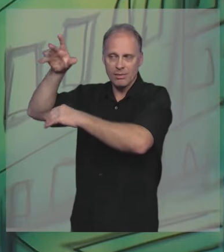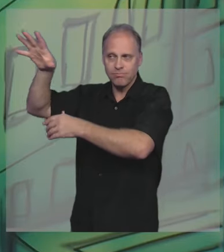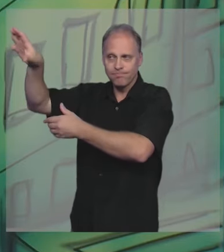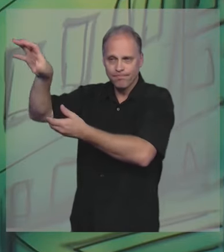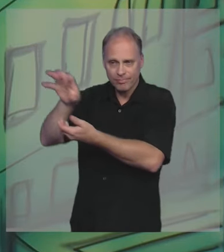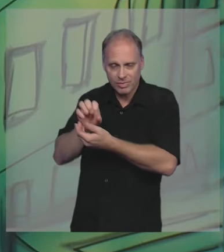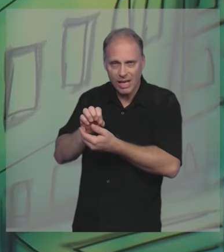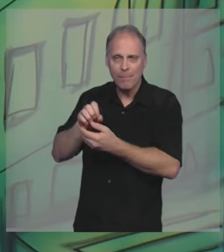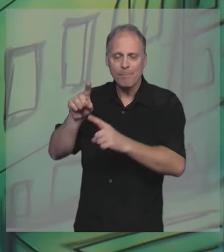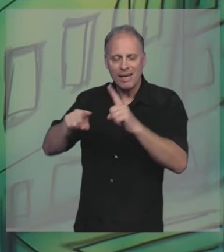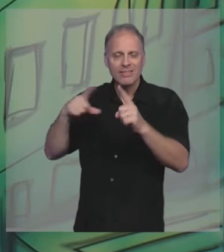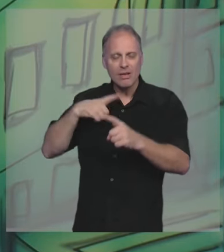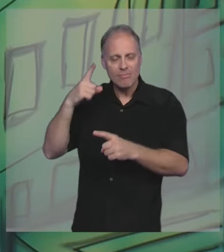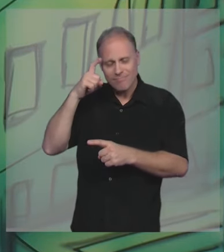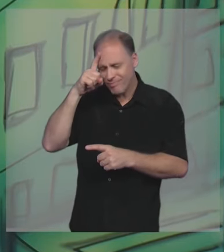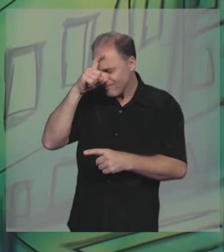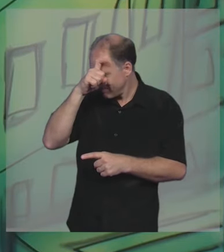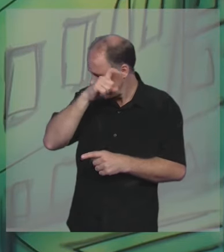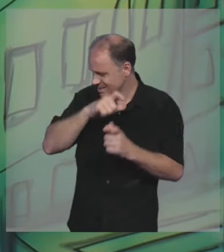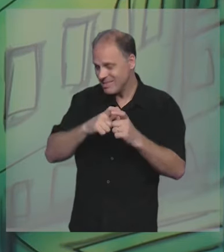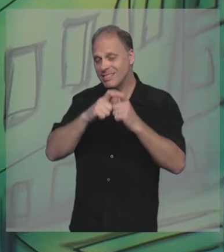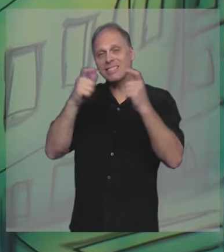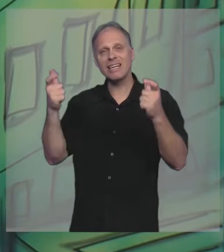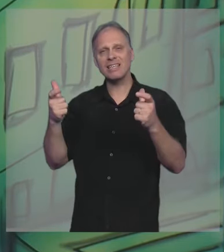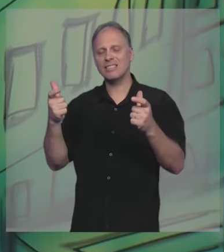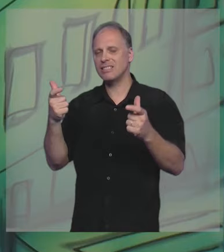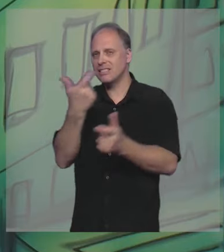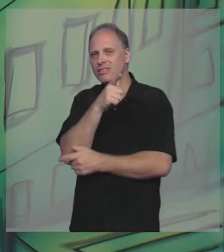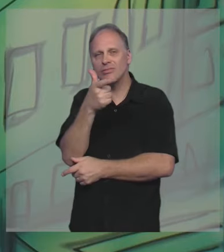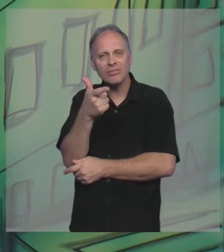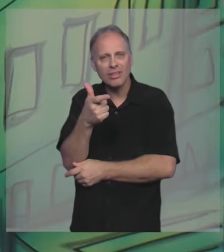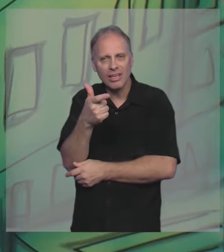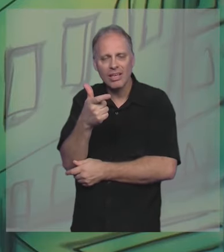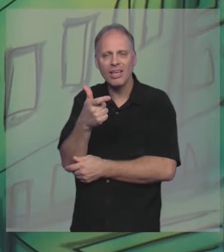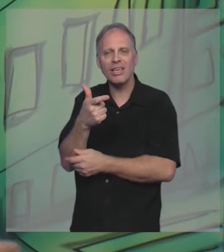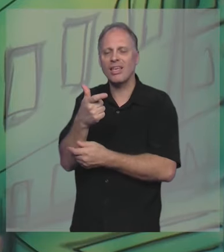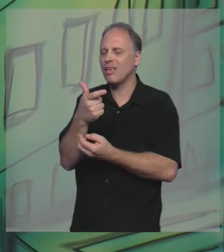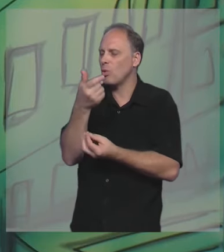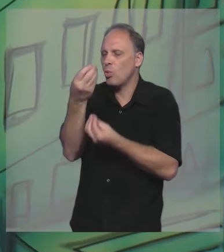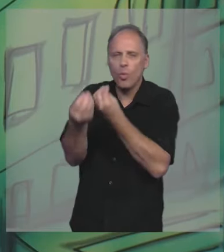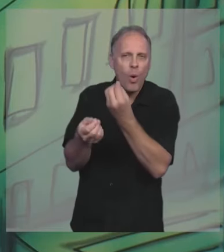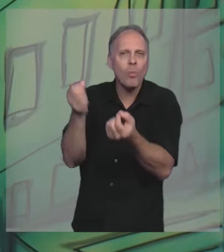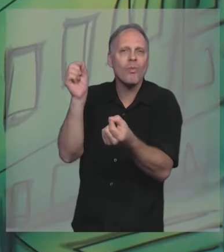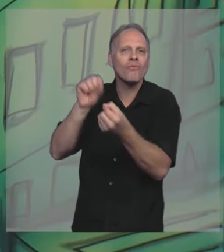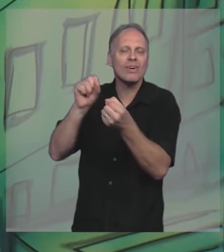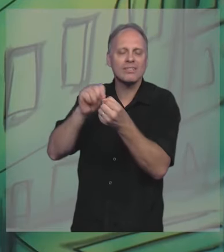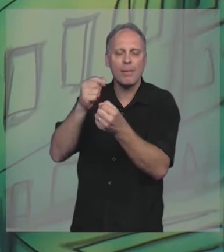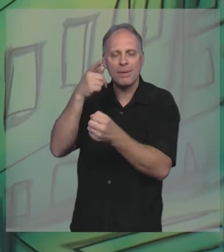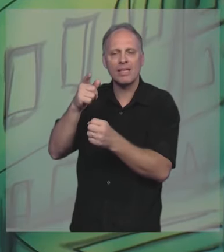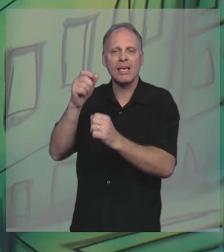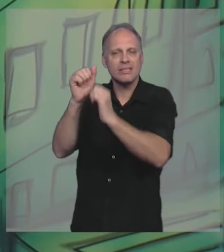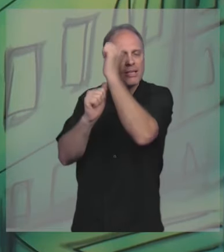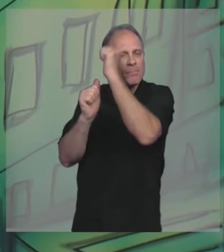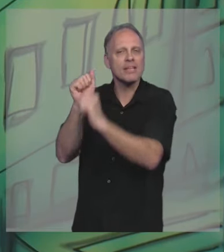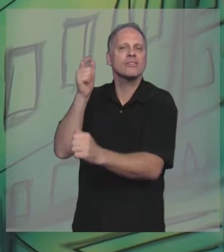insegurança jurídica muito grande que não dá, né, terreno para que esses